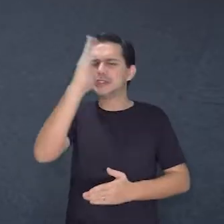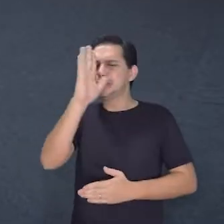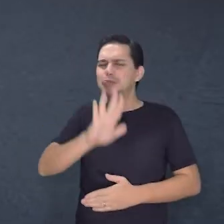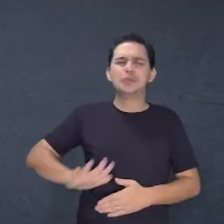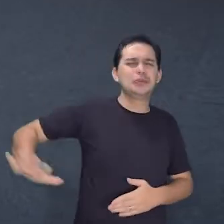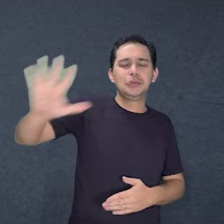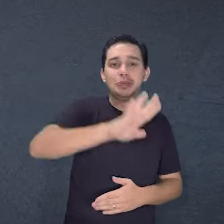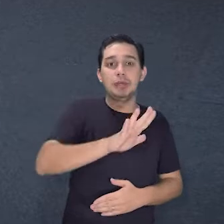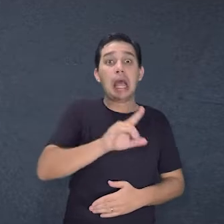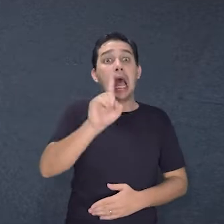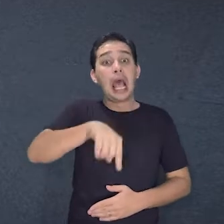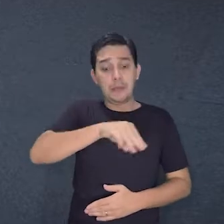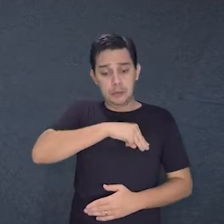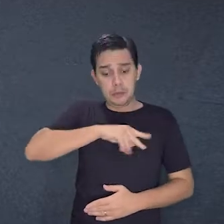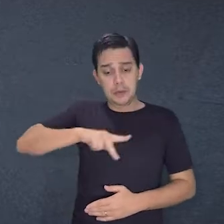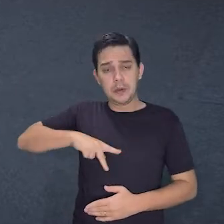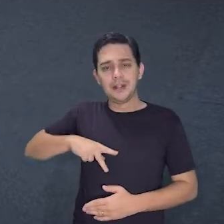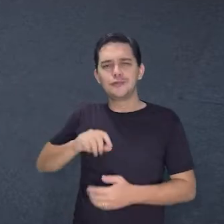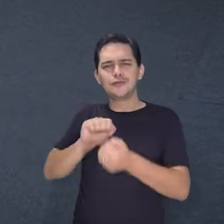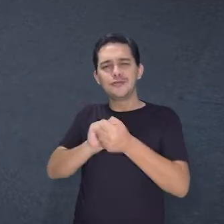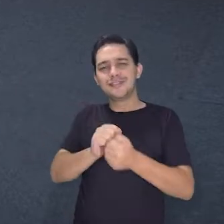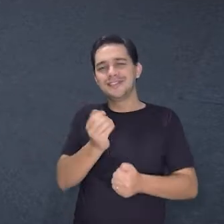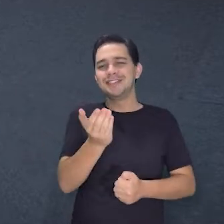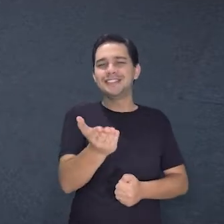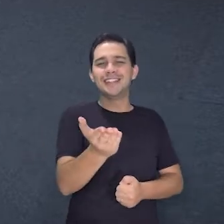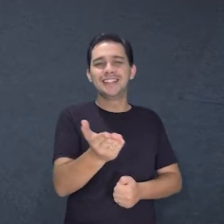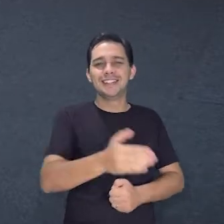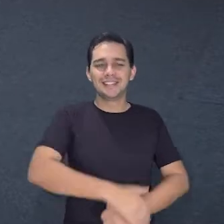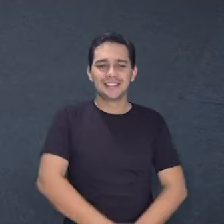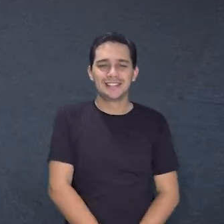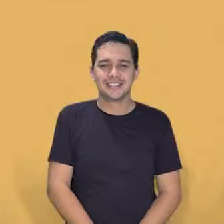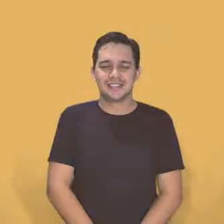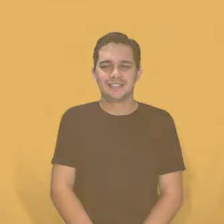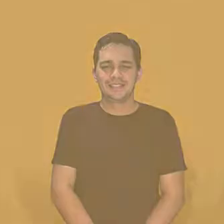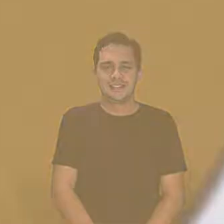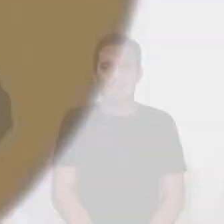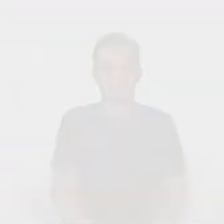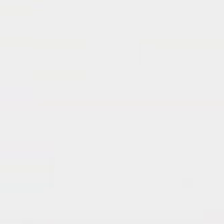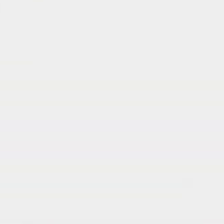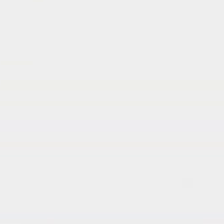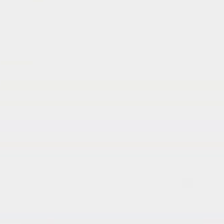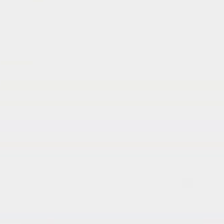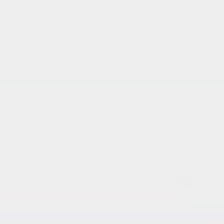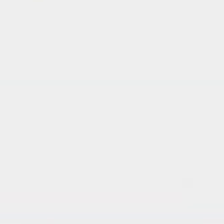MP Cidadão. É o Ministério Público, mais perto de você.